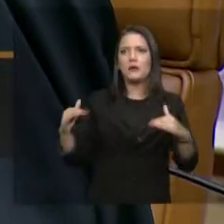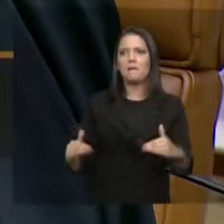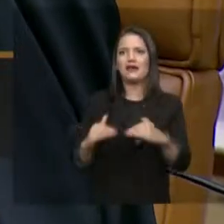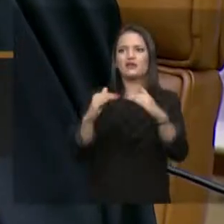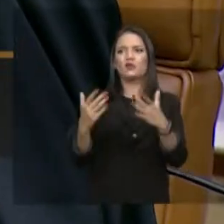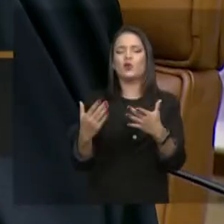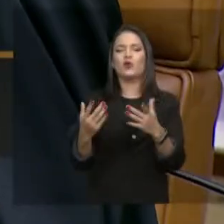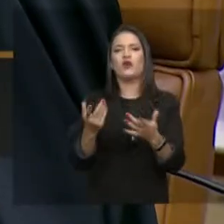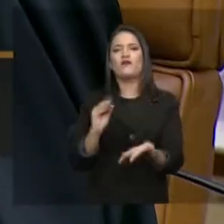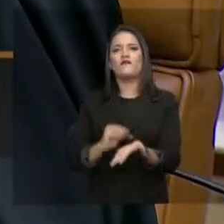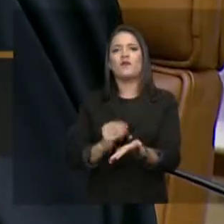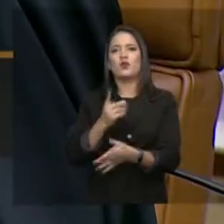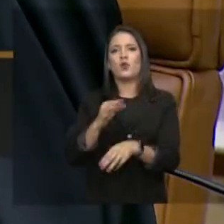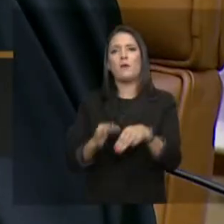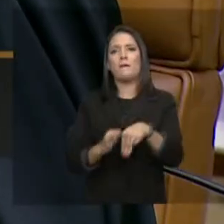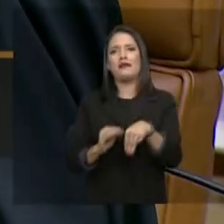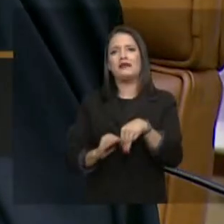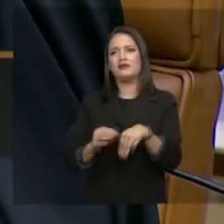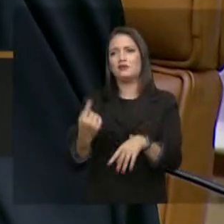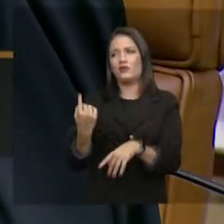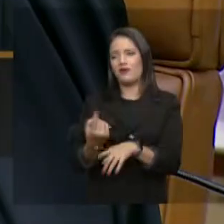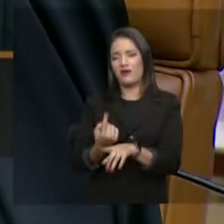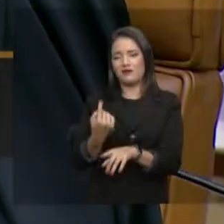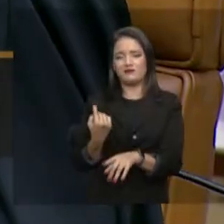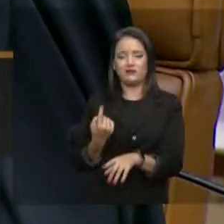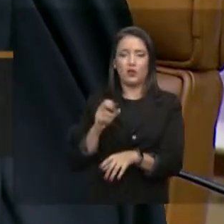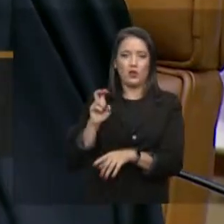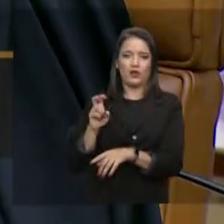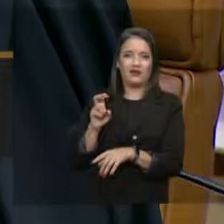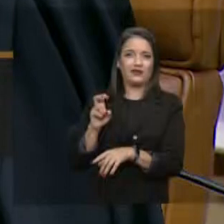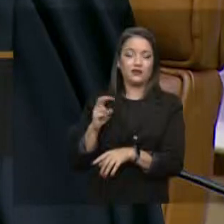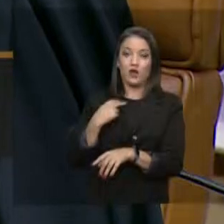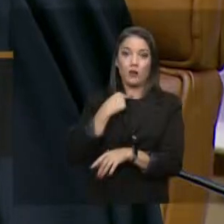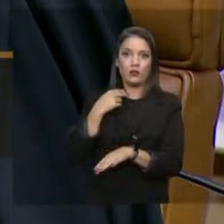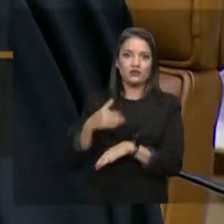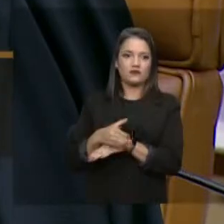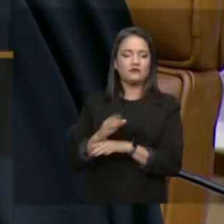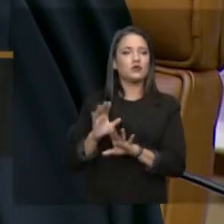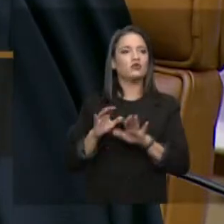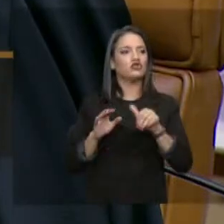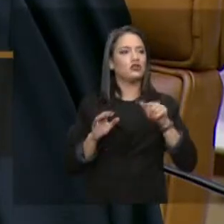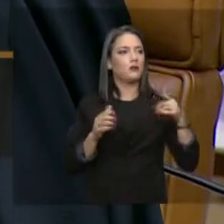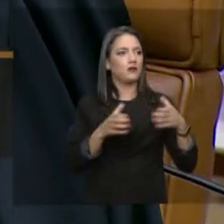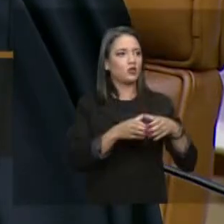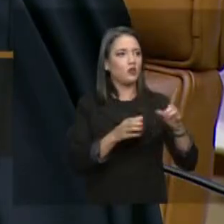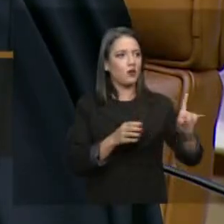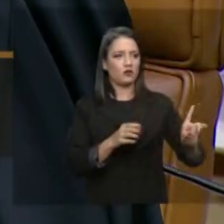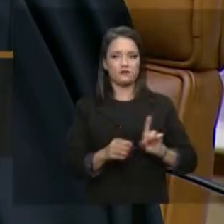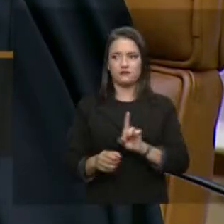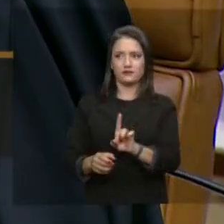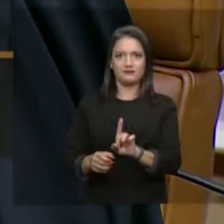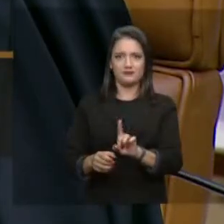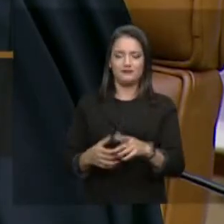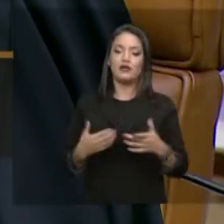artigo especificamente 150 do regimento interno, que diz: o presidente da turma terá